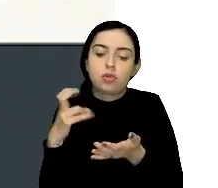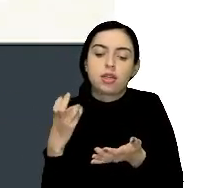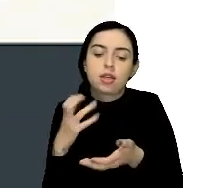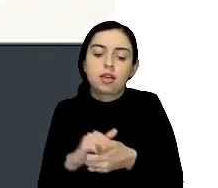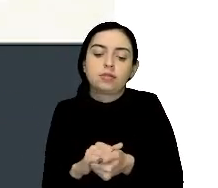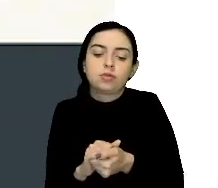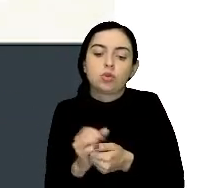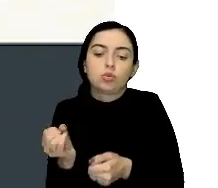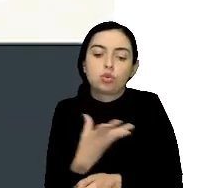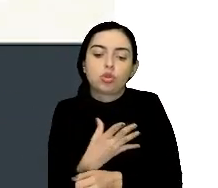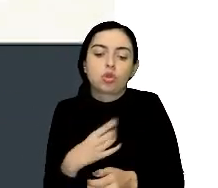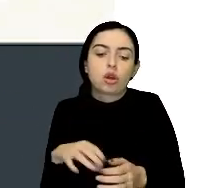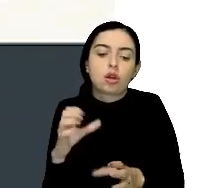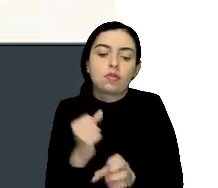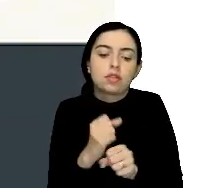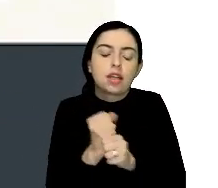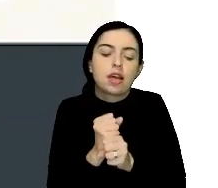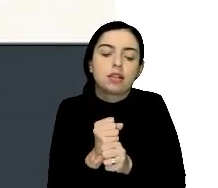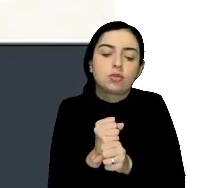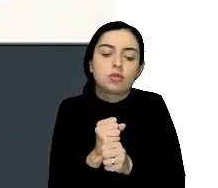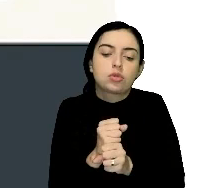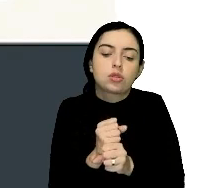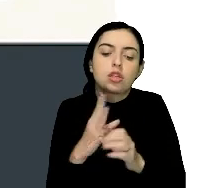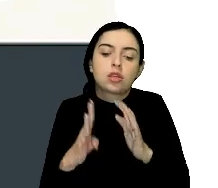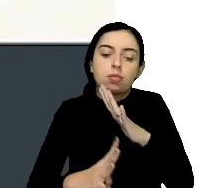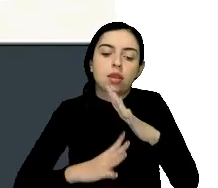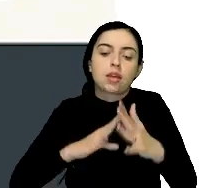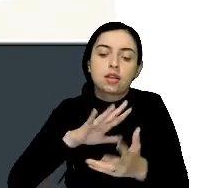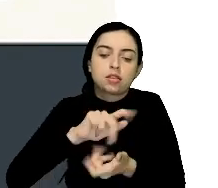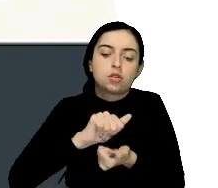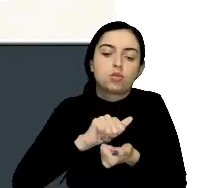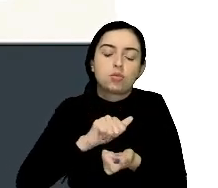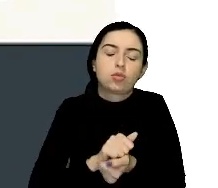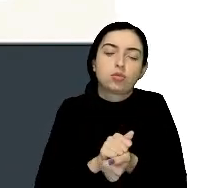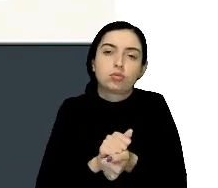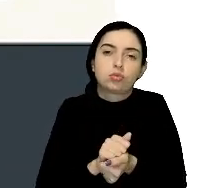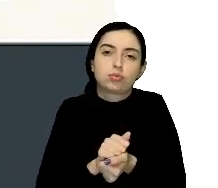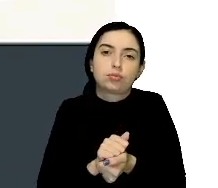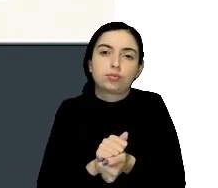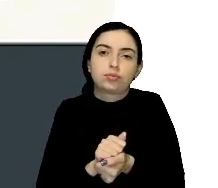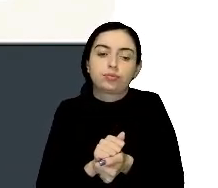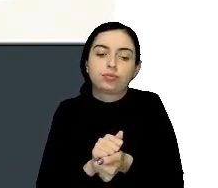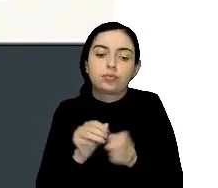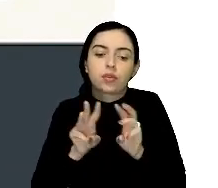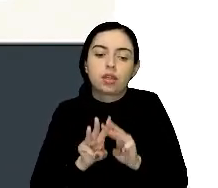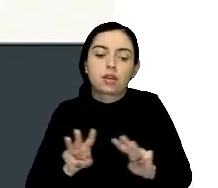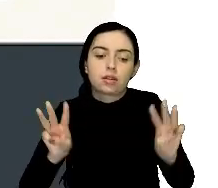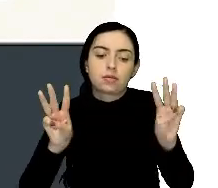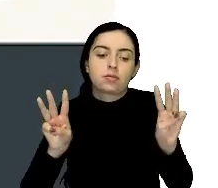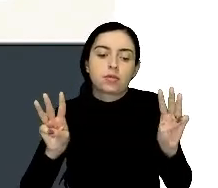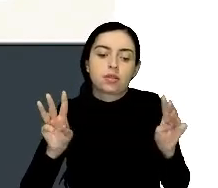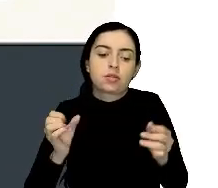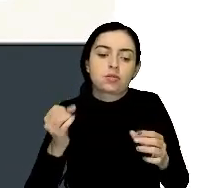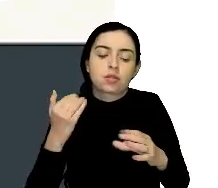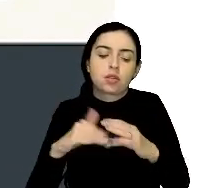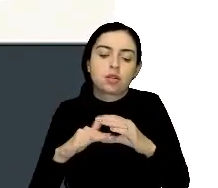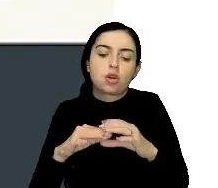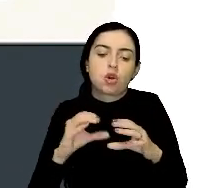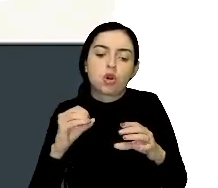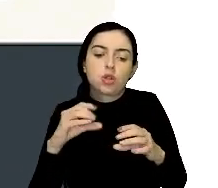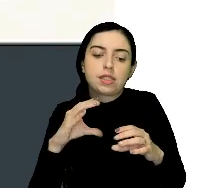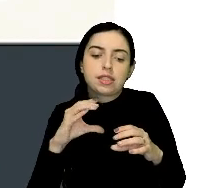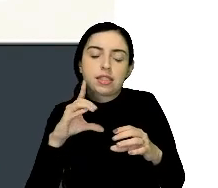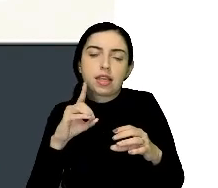novos dados sobre a migração no mundo, que o International Migration Outlook, que é publicado pela OCDE, saiu